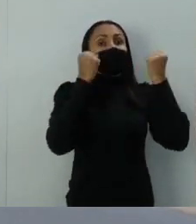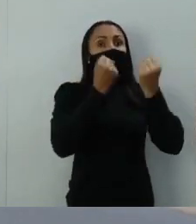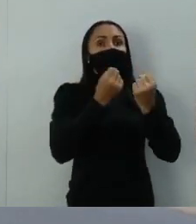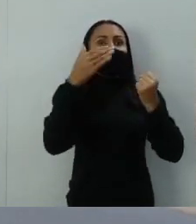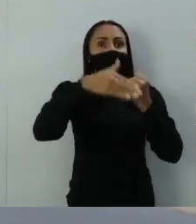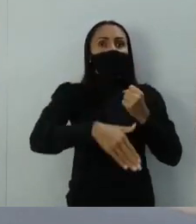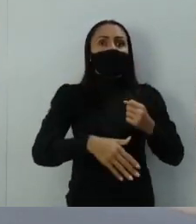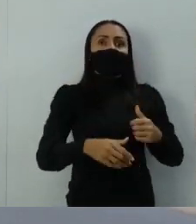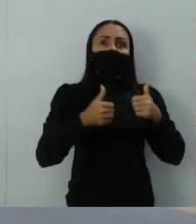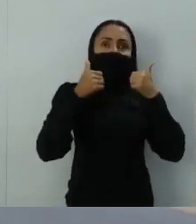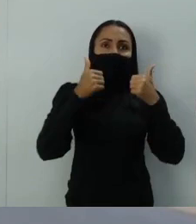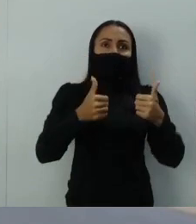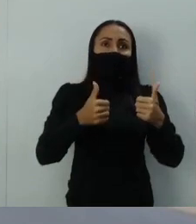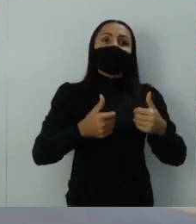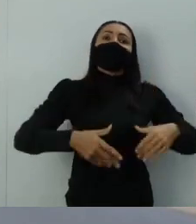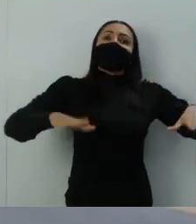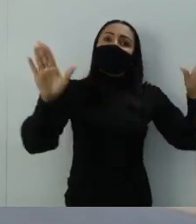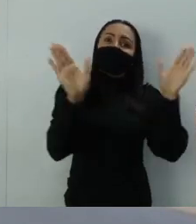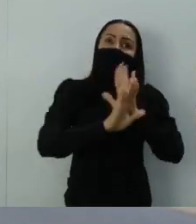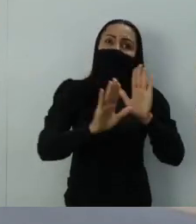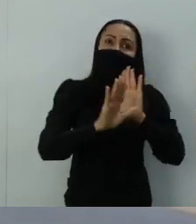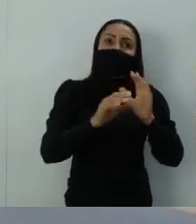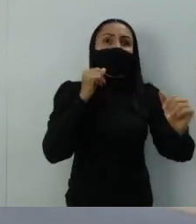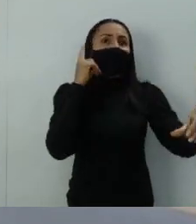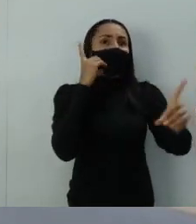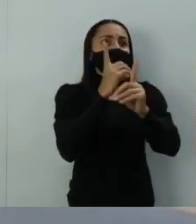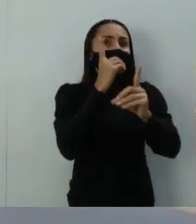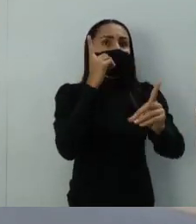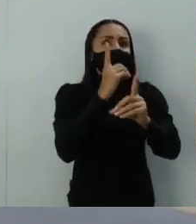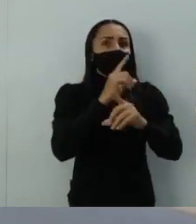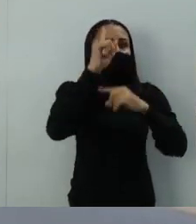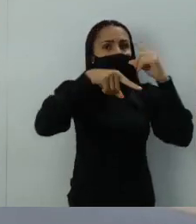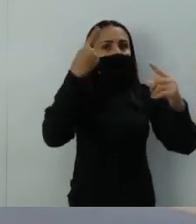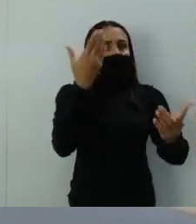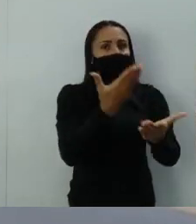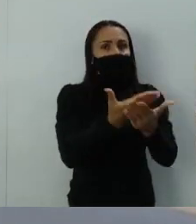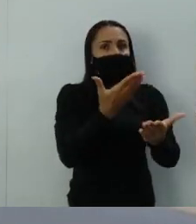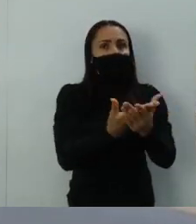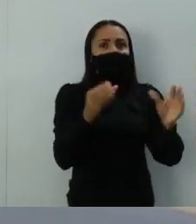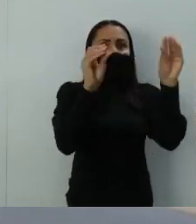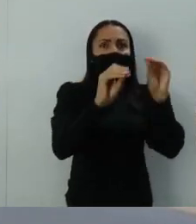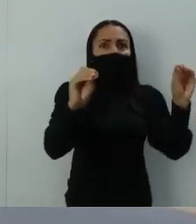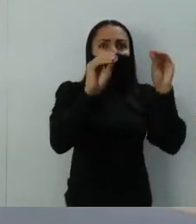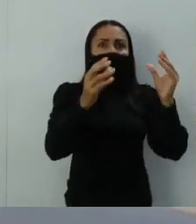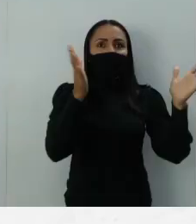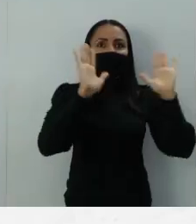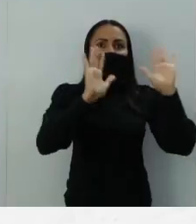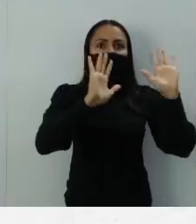Valeu, galera, nos encontramos na próxima aula, um beijo para vocês. Tchau, tchau!